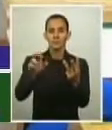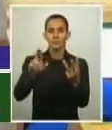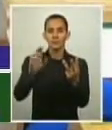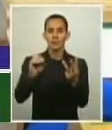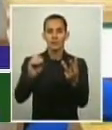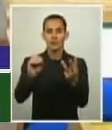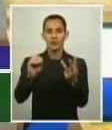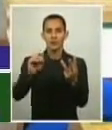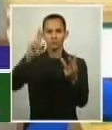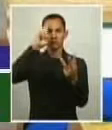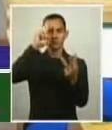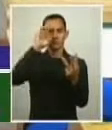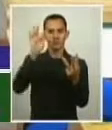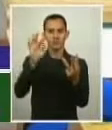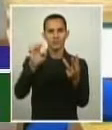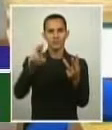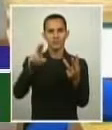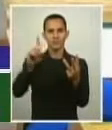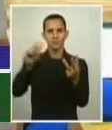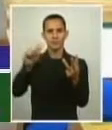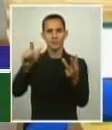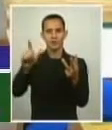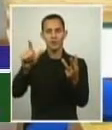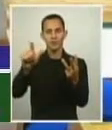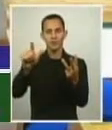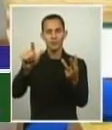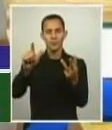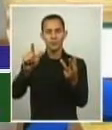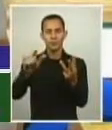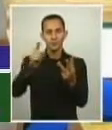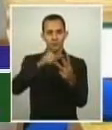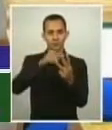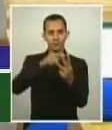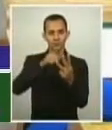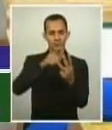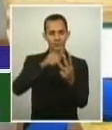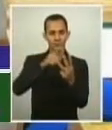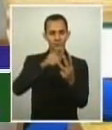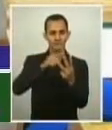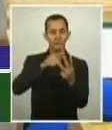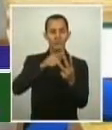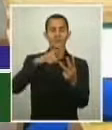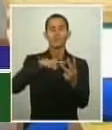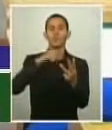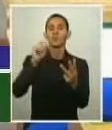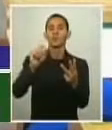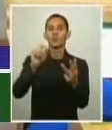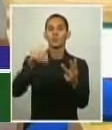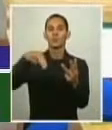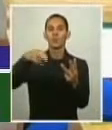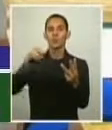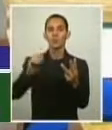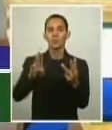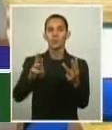era os senhores feudais religiosos o clero o segundo estado era constituído pela